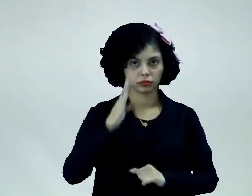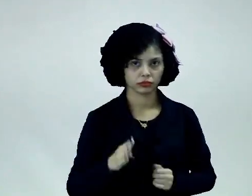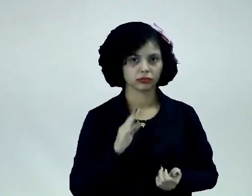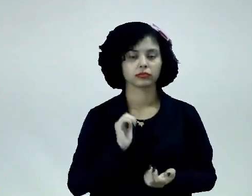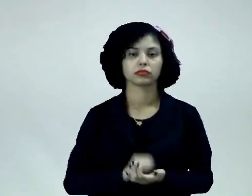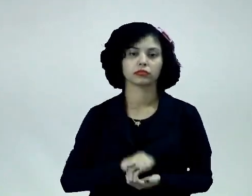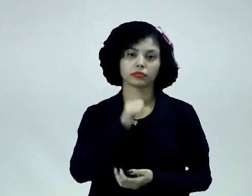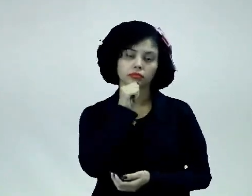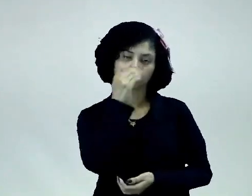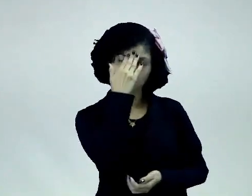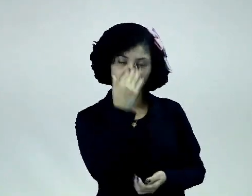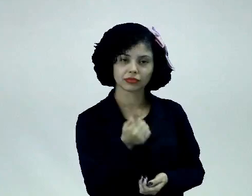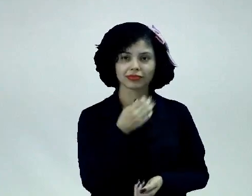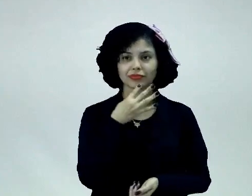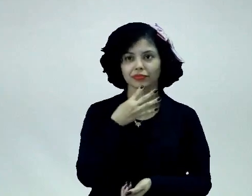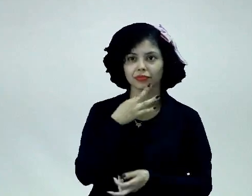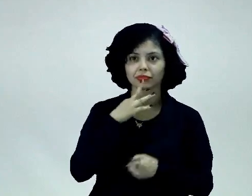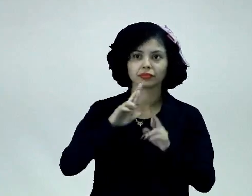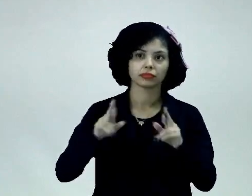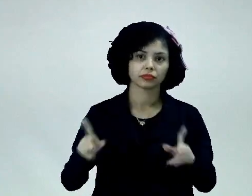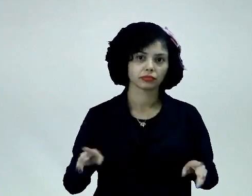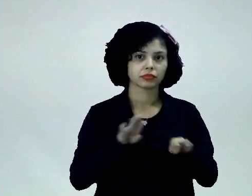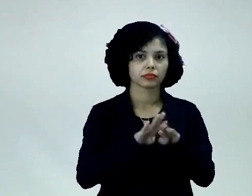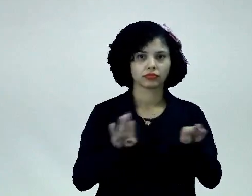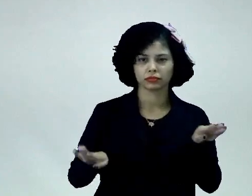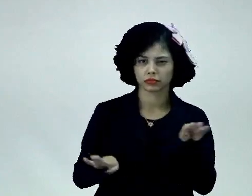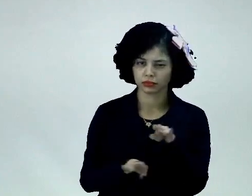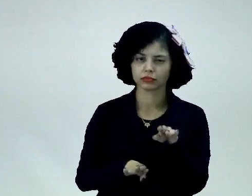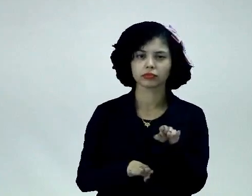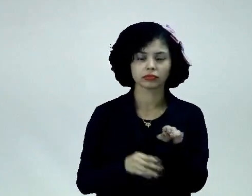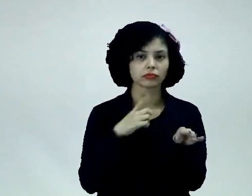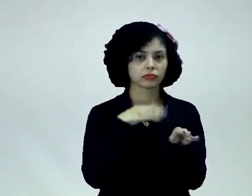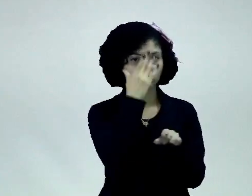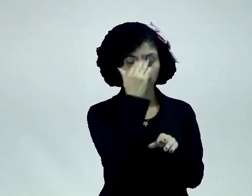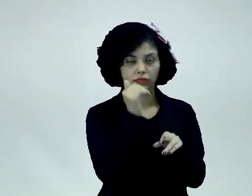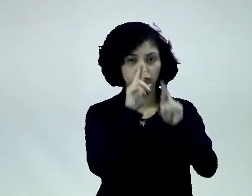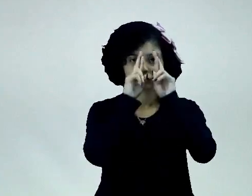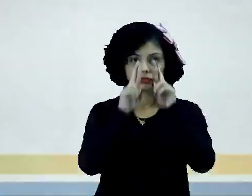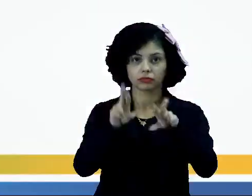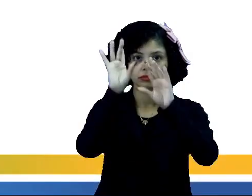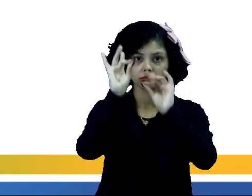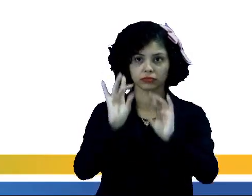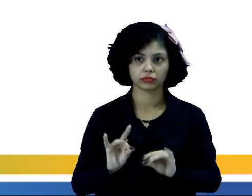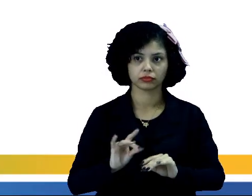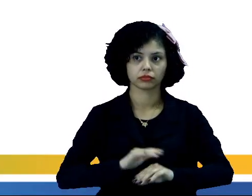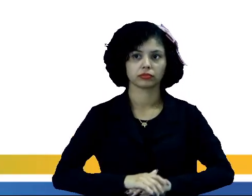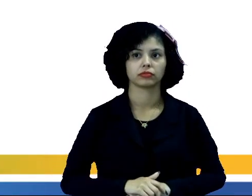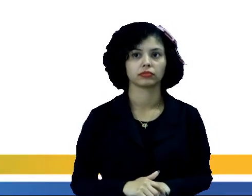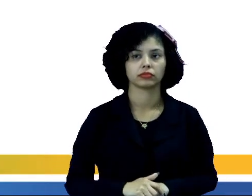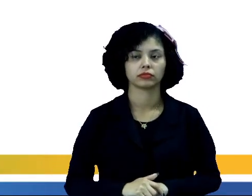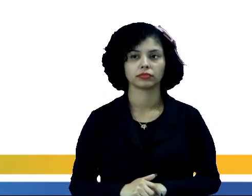que a gente saiba, conhecer essas diferenças e que a gente saiba também respeitar cada uma delas.